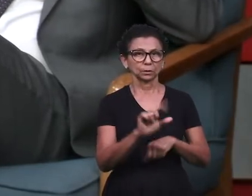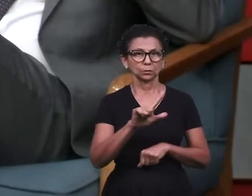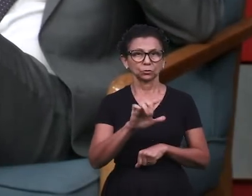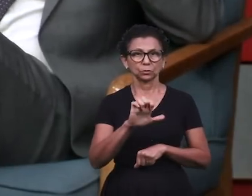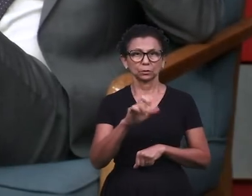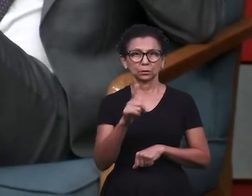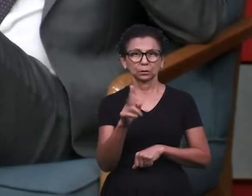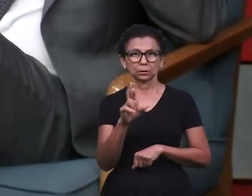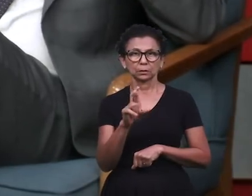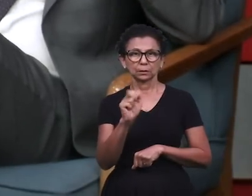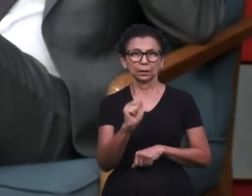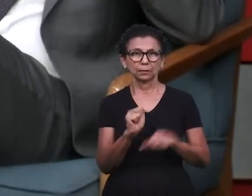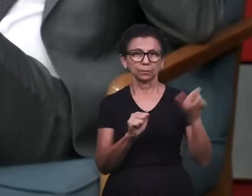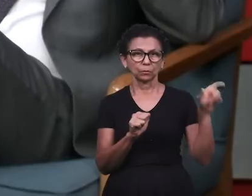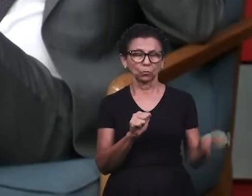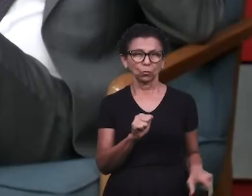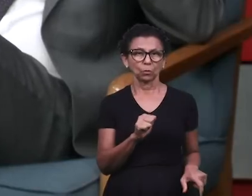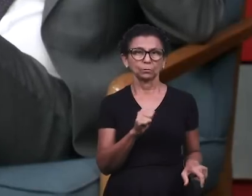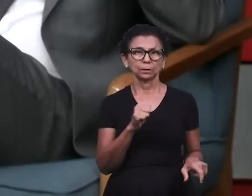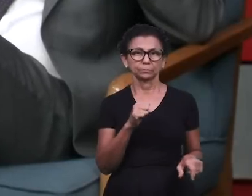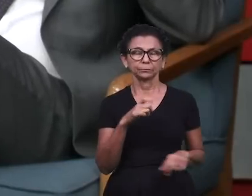Um fator interessante